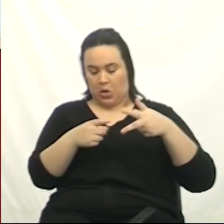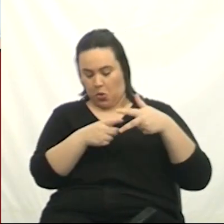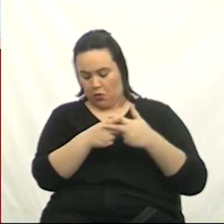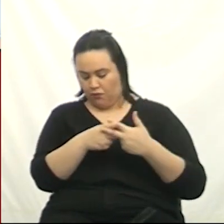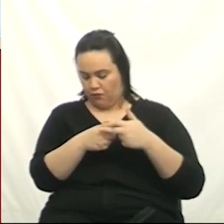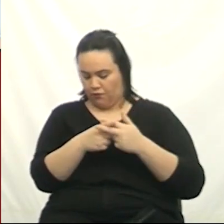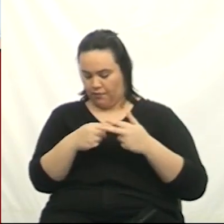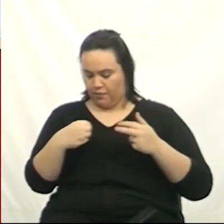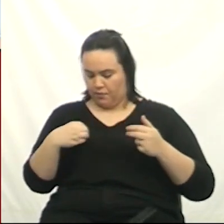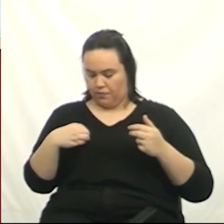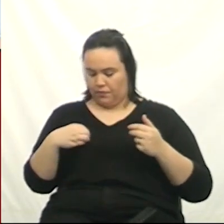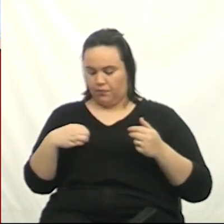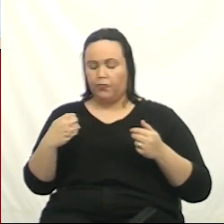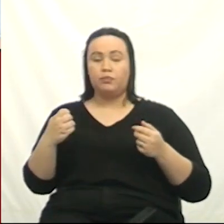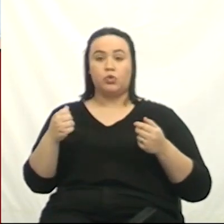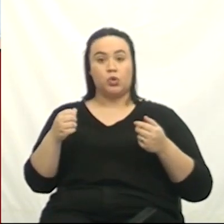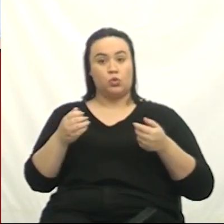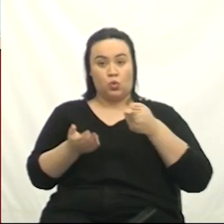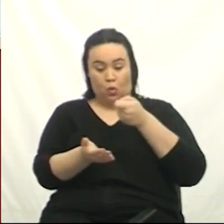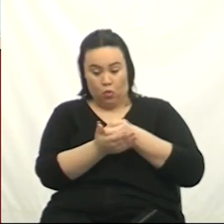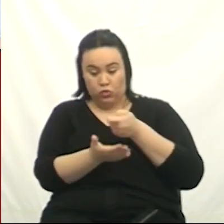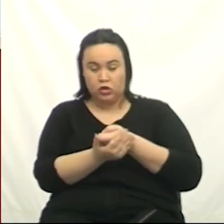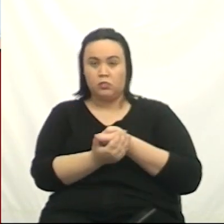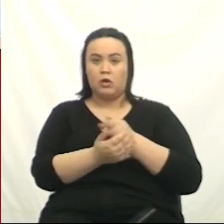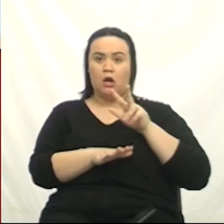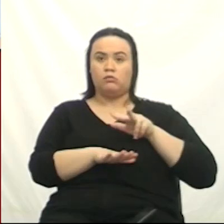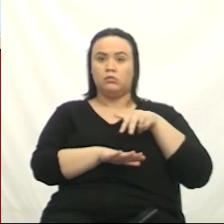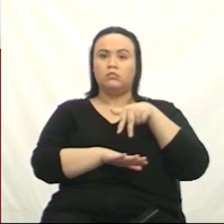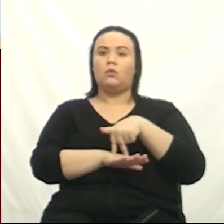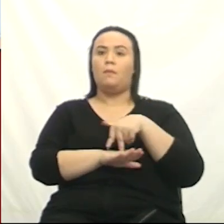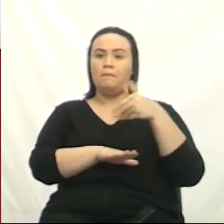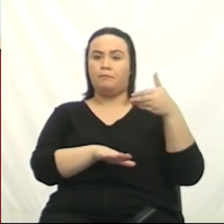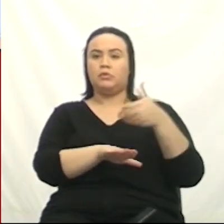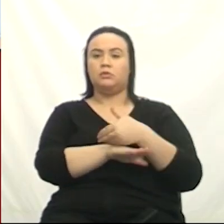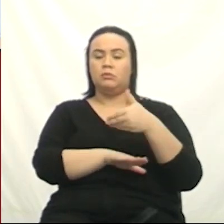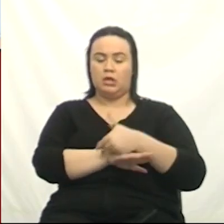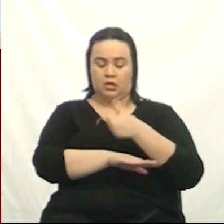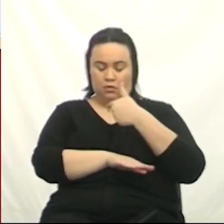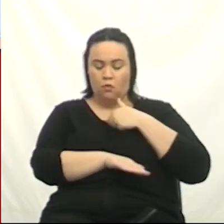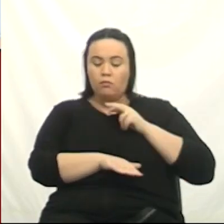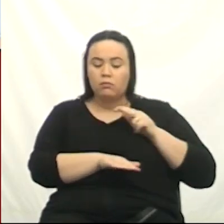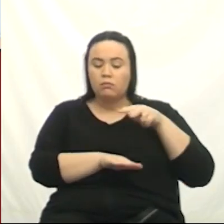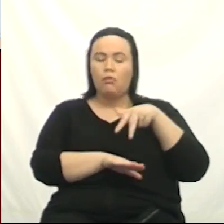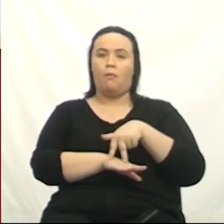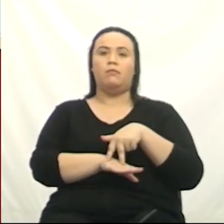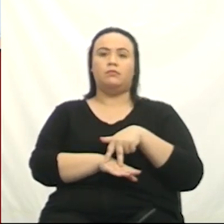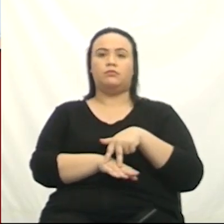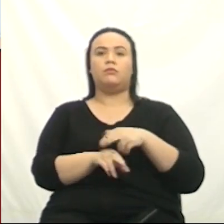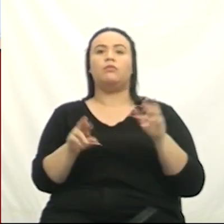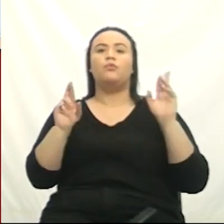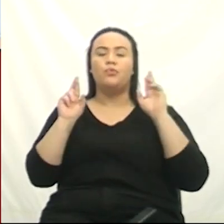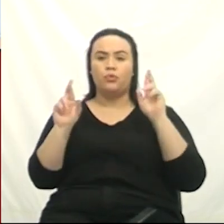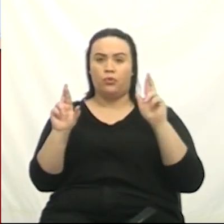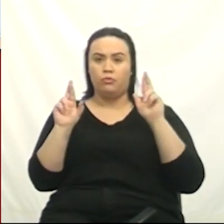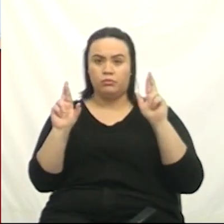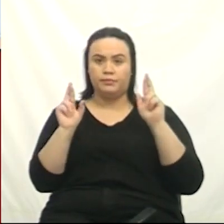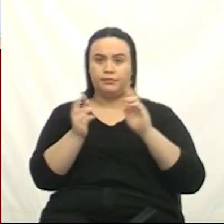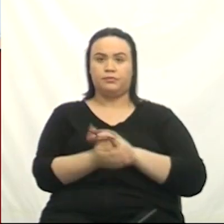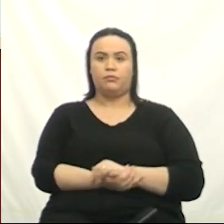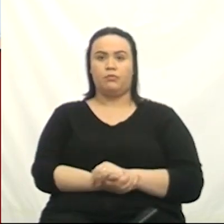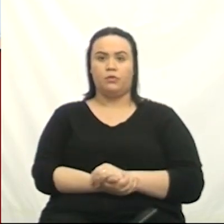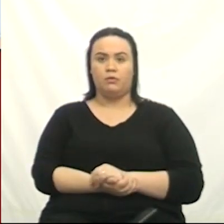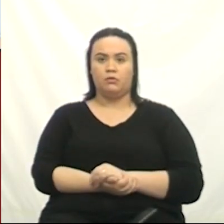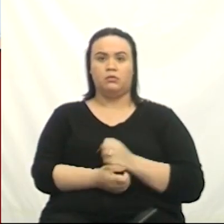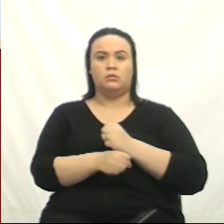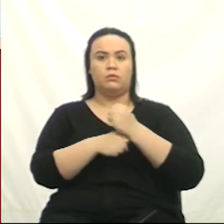Então, vamos continuar cobrando. Enquanto eu estiver aqui na Câmara de Vereadores, eu vou continuar cobrando. Espero, agora, o ano